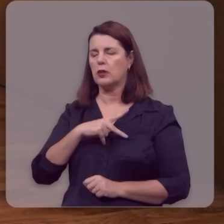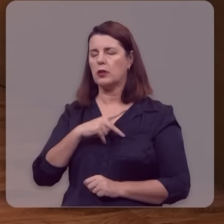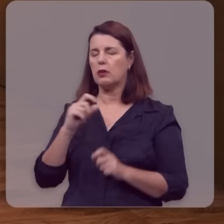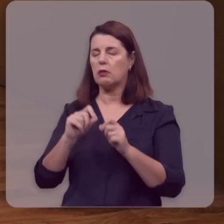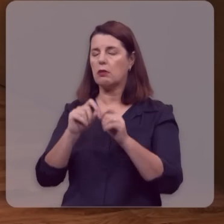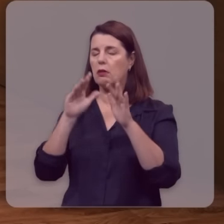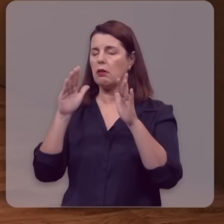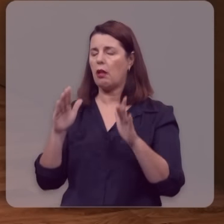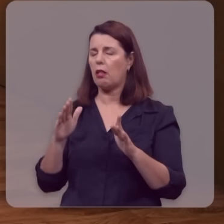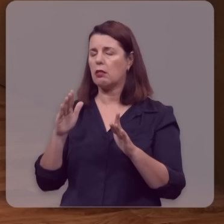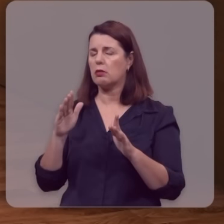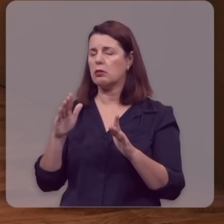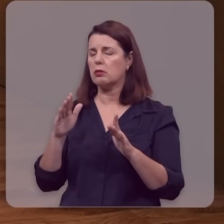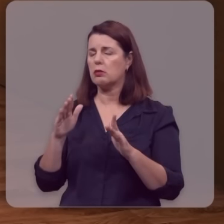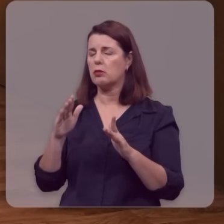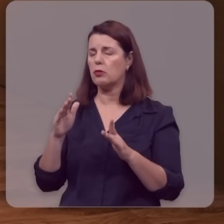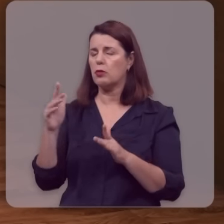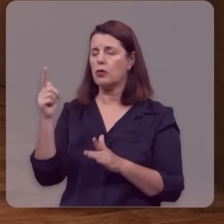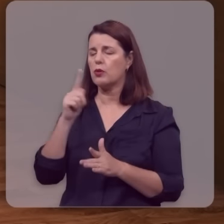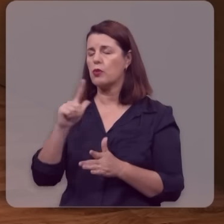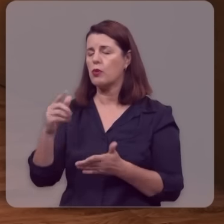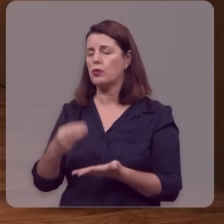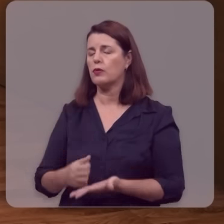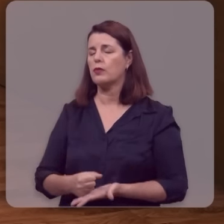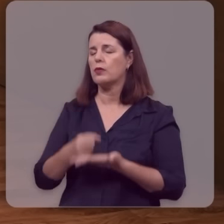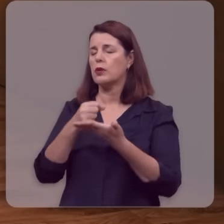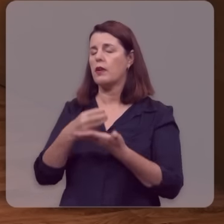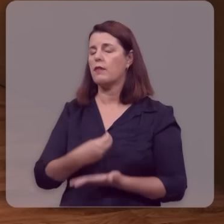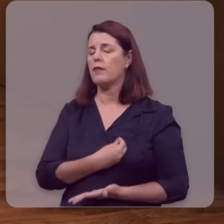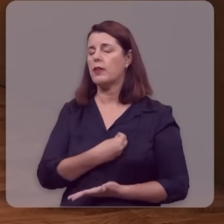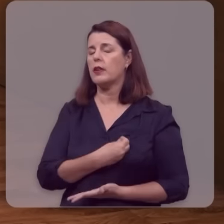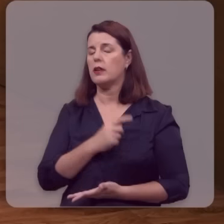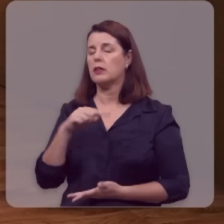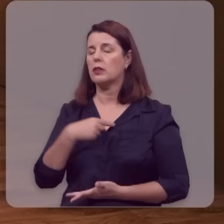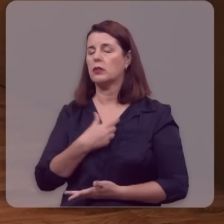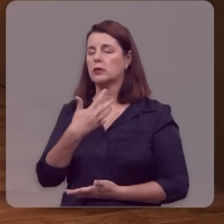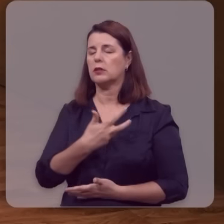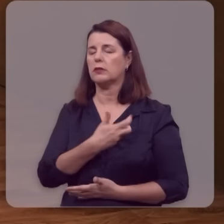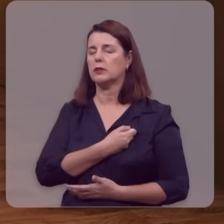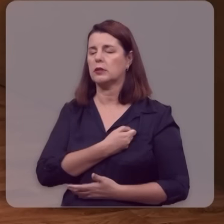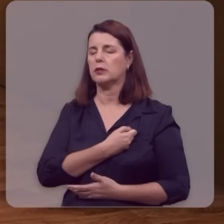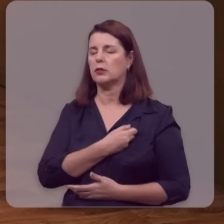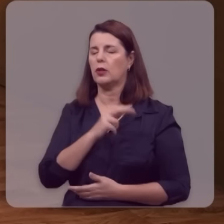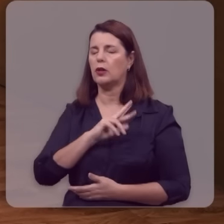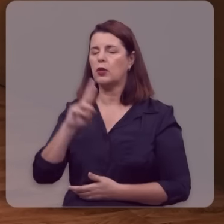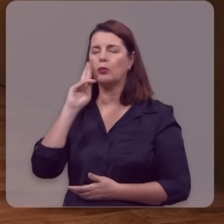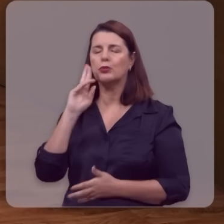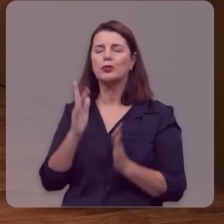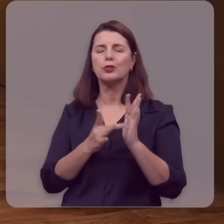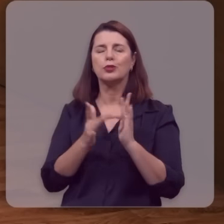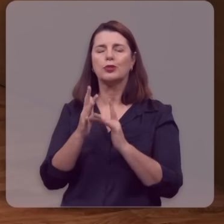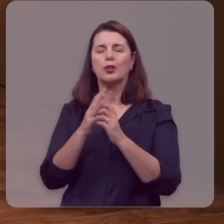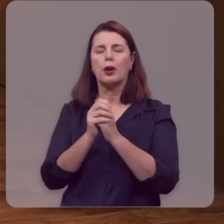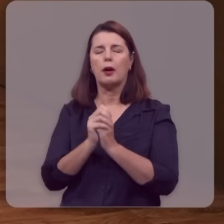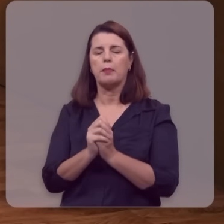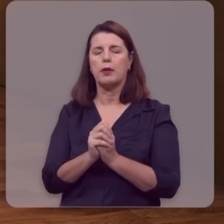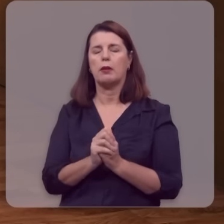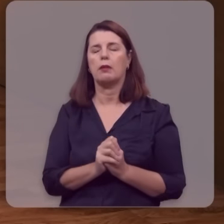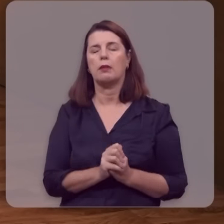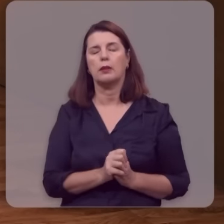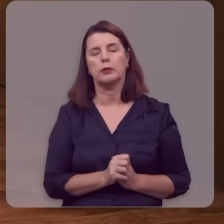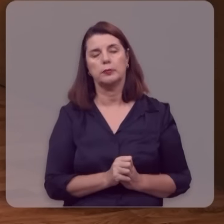Deus Criador mantenedor da vida o Deus da nossa salvação em nome de Jesus